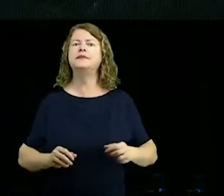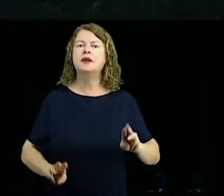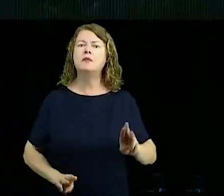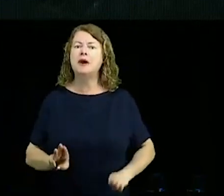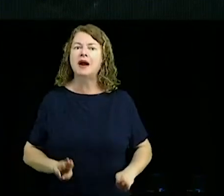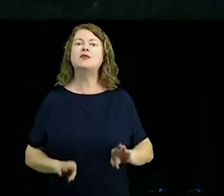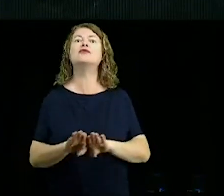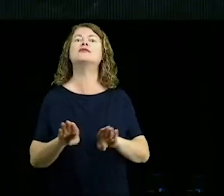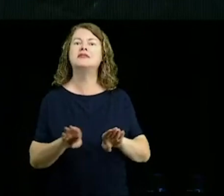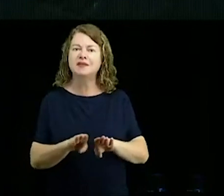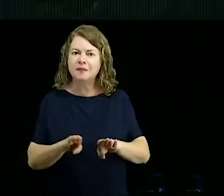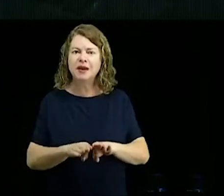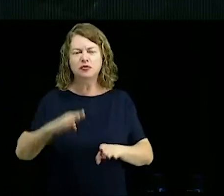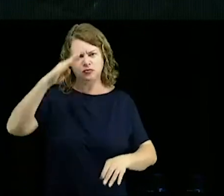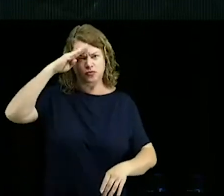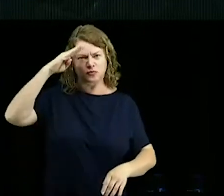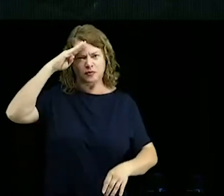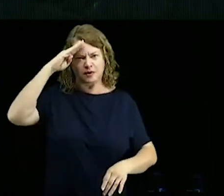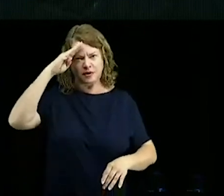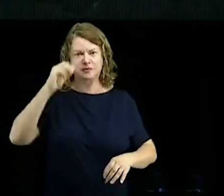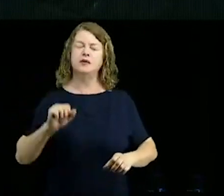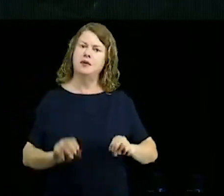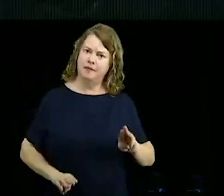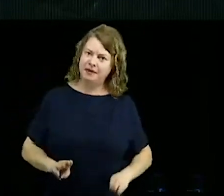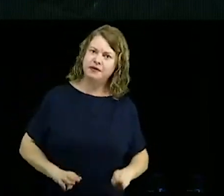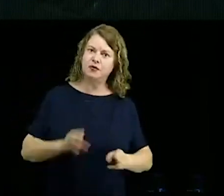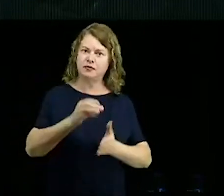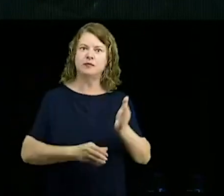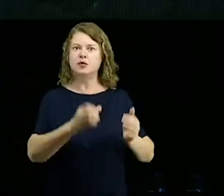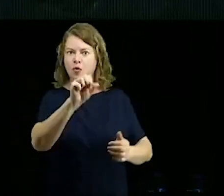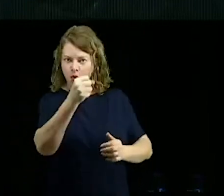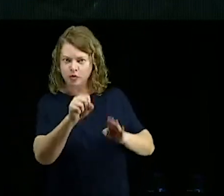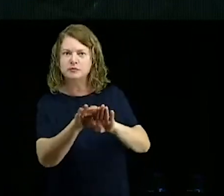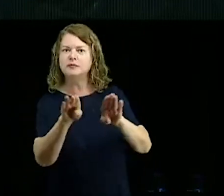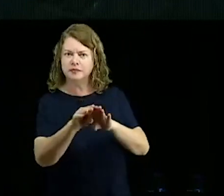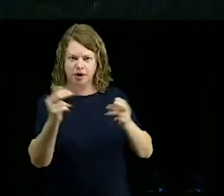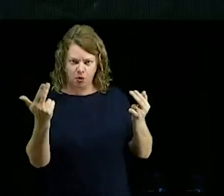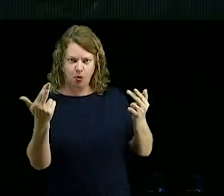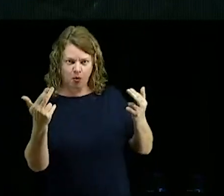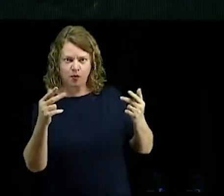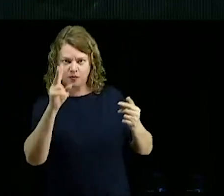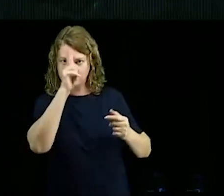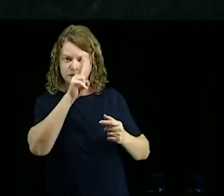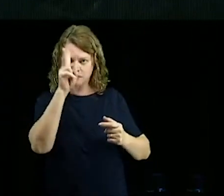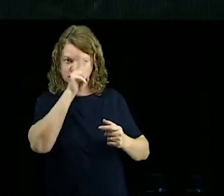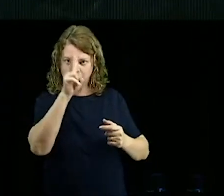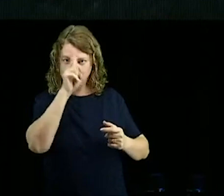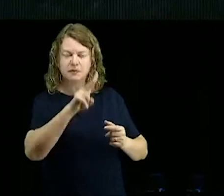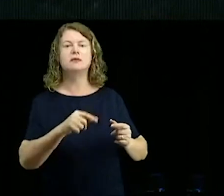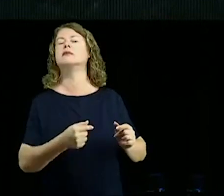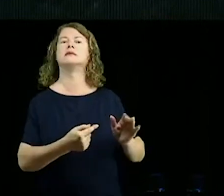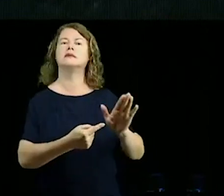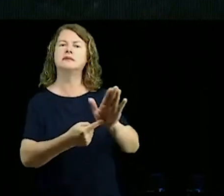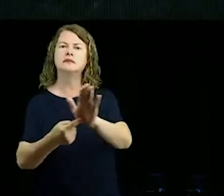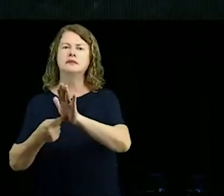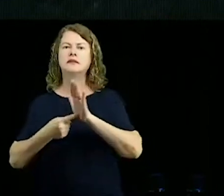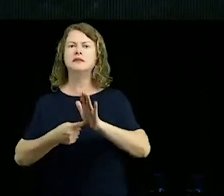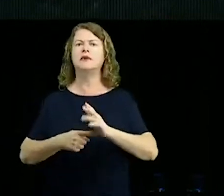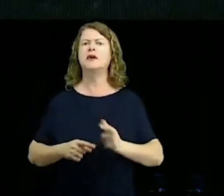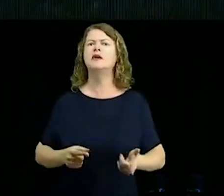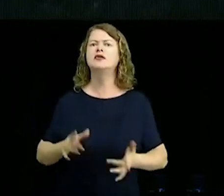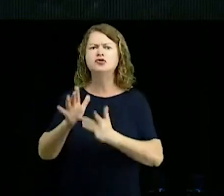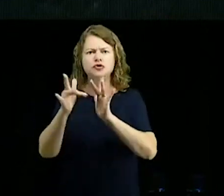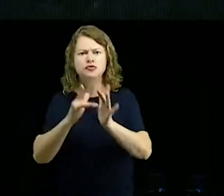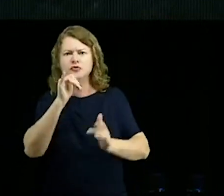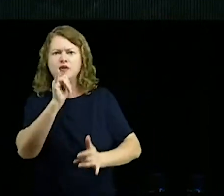seguinte, Mateus 8, 8 conta a história toda. Jesus diz, nem mesmo no meio do povo de Deus, nem mesmo em Israel,